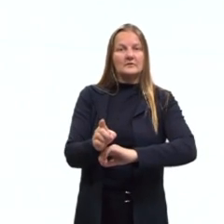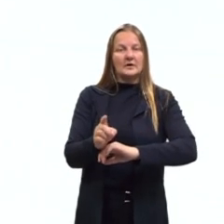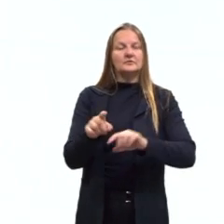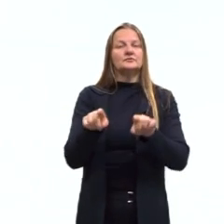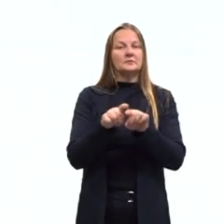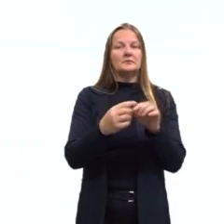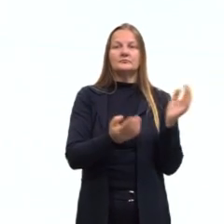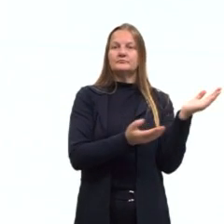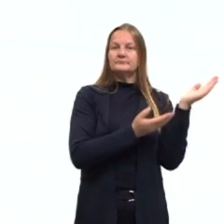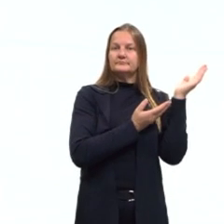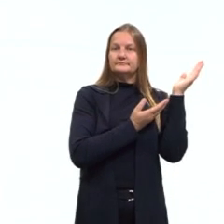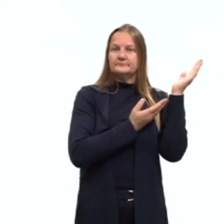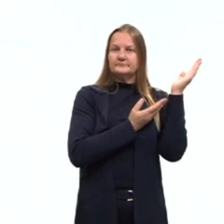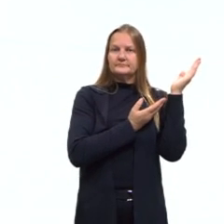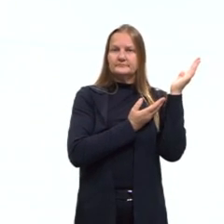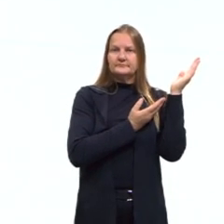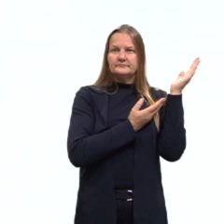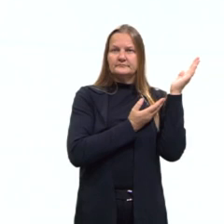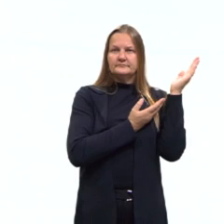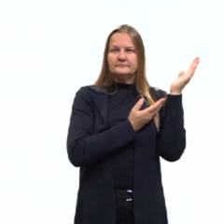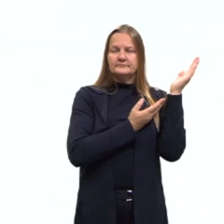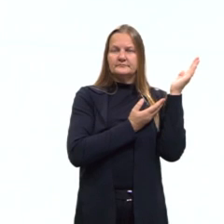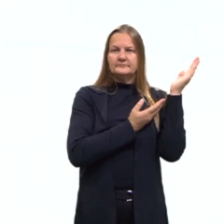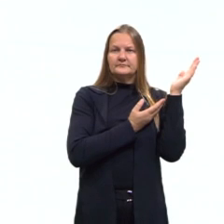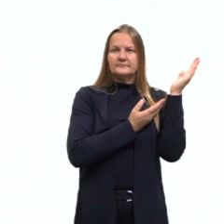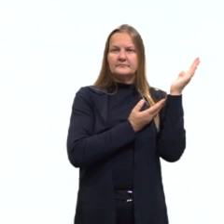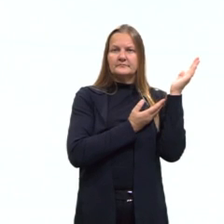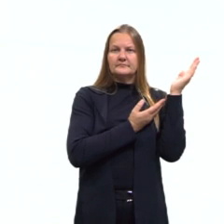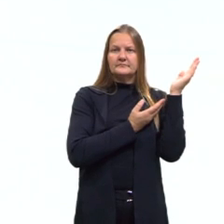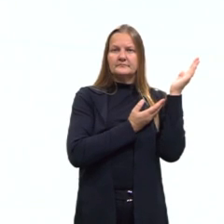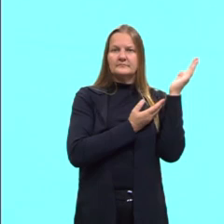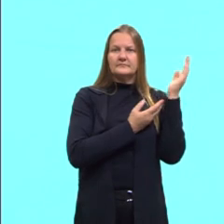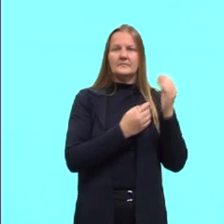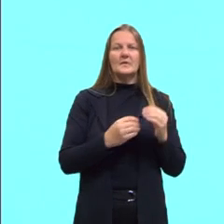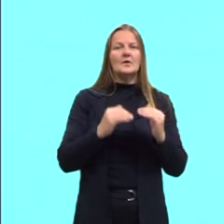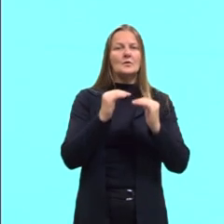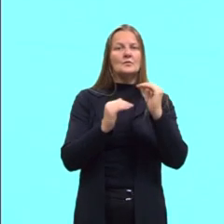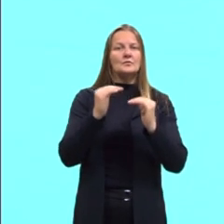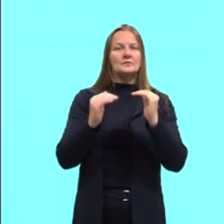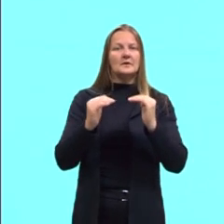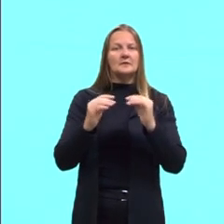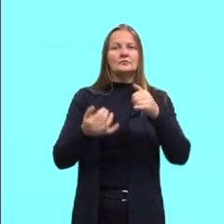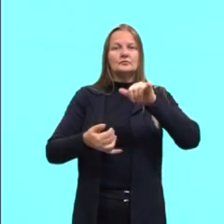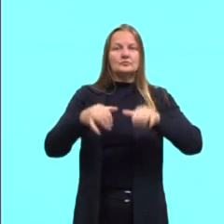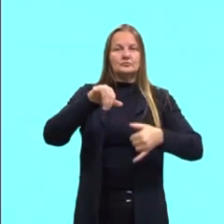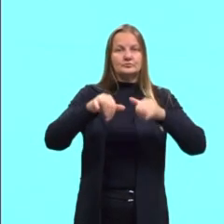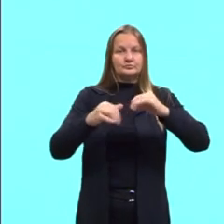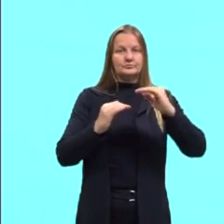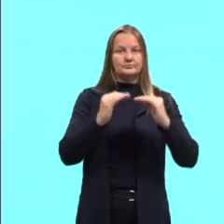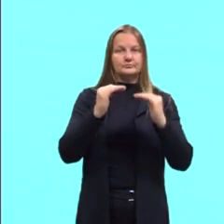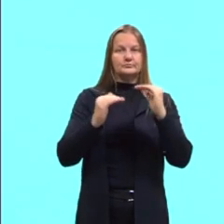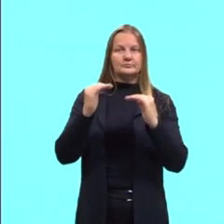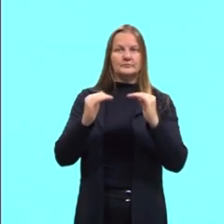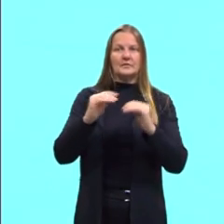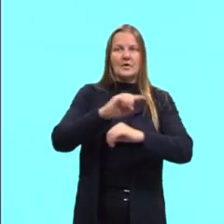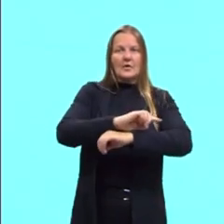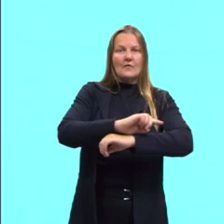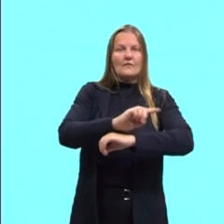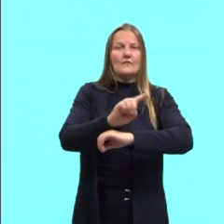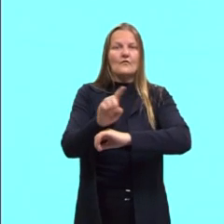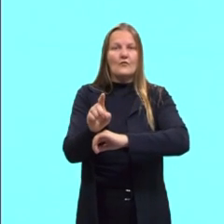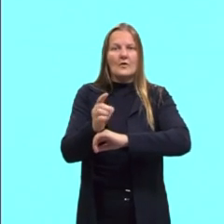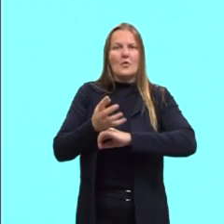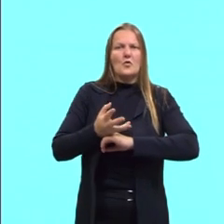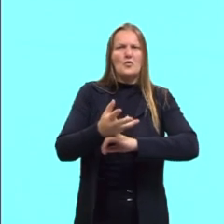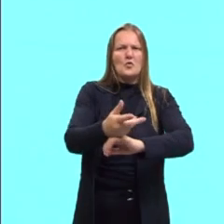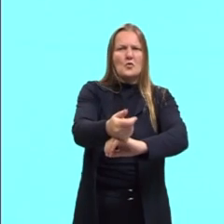a que apresenta aqui ó o estado de Equilíbrio e atingido quando eu tenho uma velocidade a velocidade ou rapidez